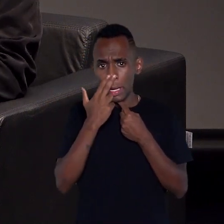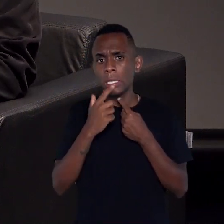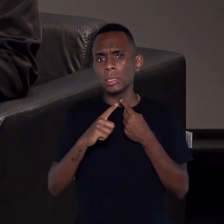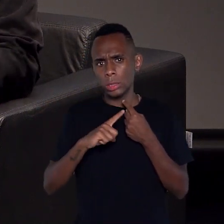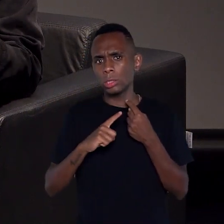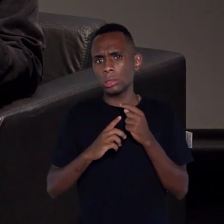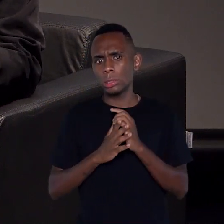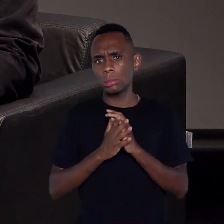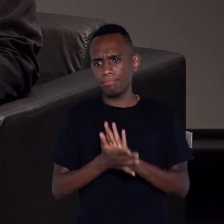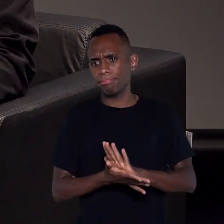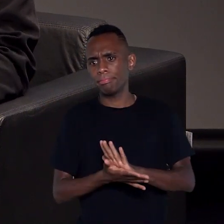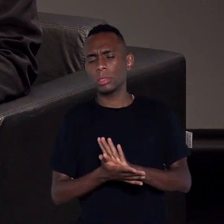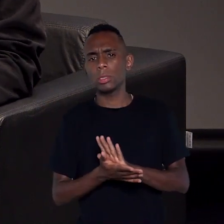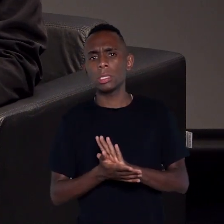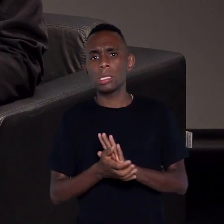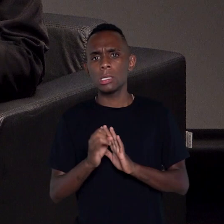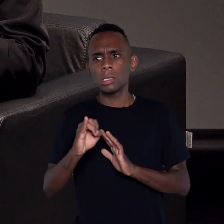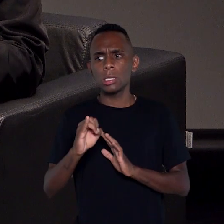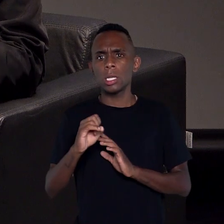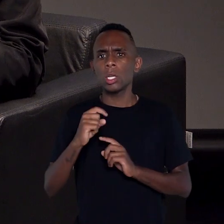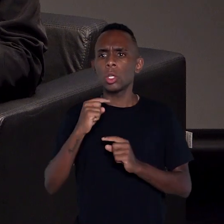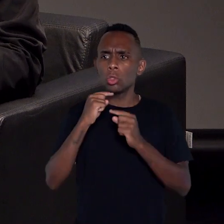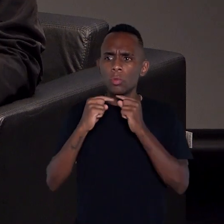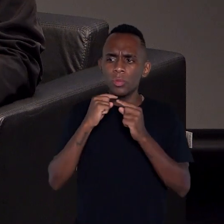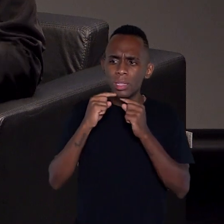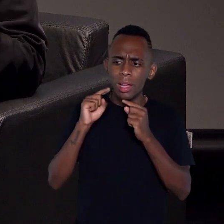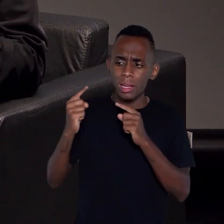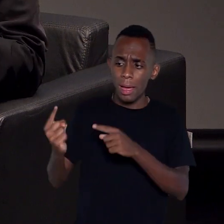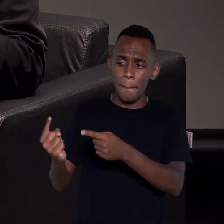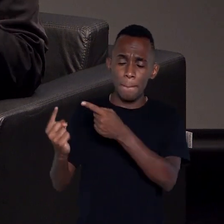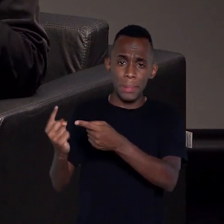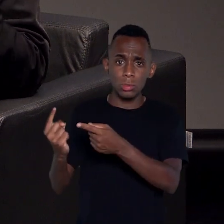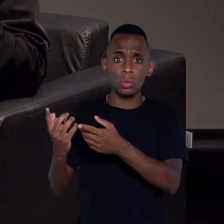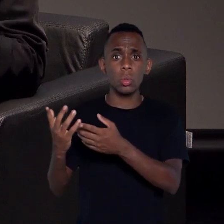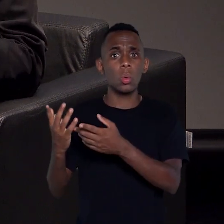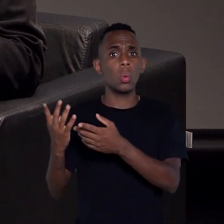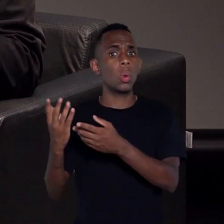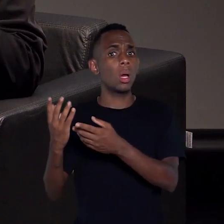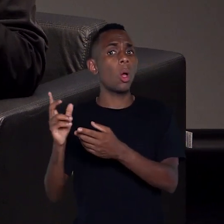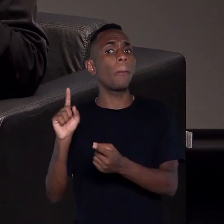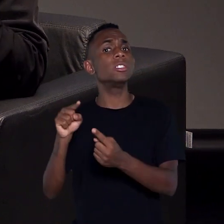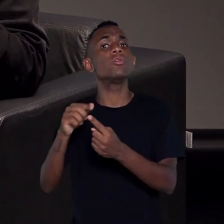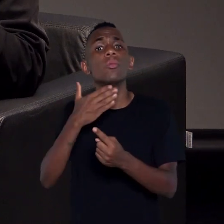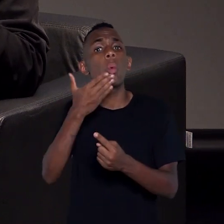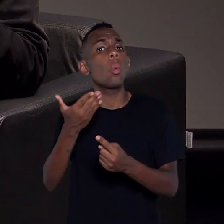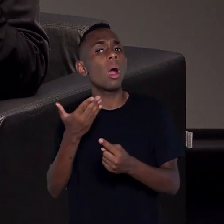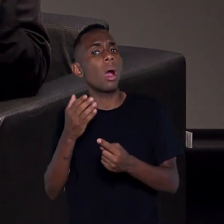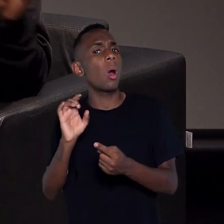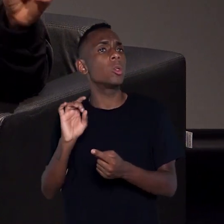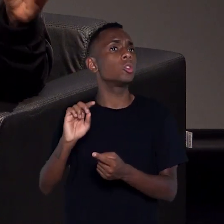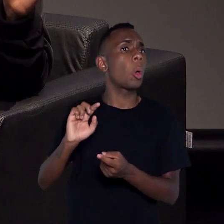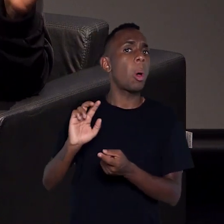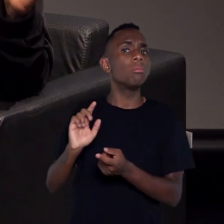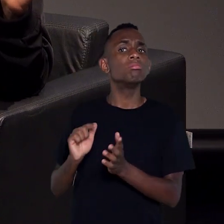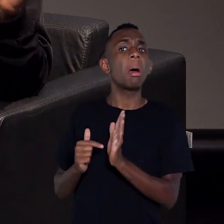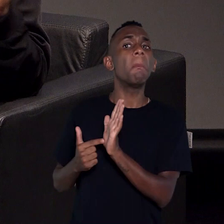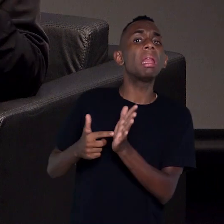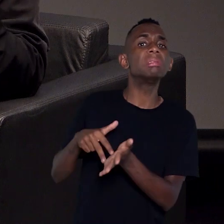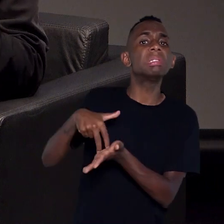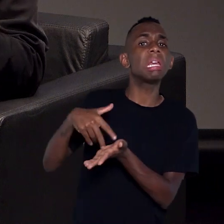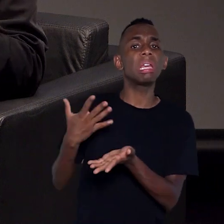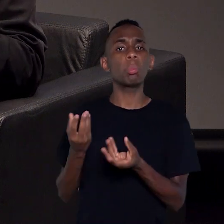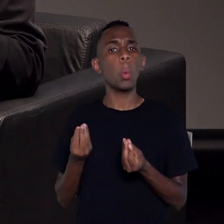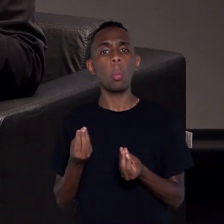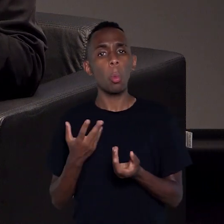até preconceituosa, claro. Eu cheguei a duvidar se aquela pessoa tinha lido de fato, ou estava fazendo aquilo só para lacrar, né, como